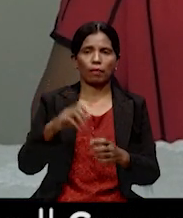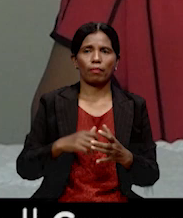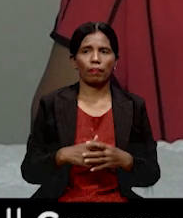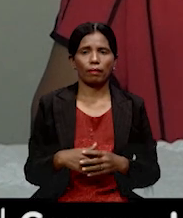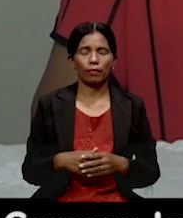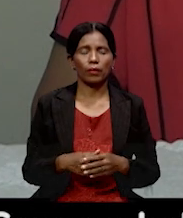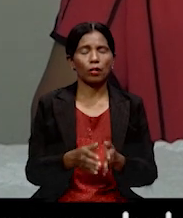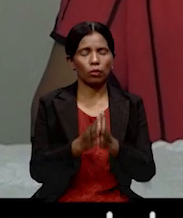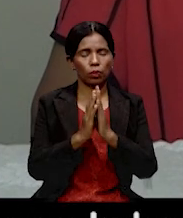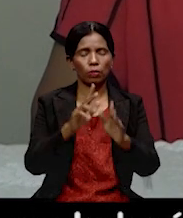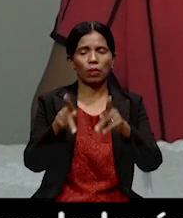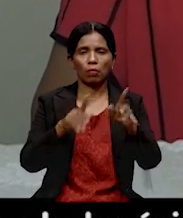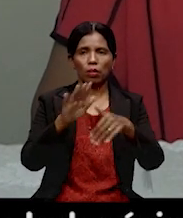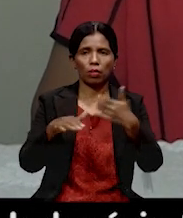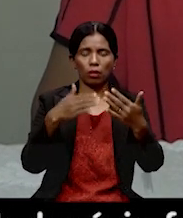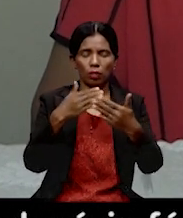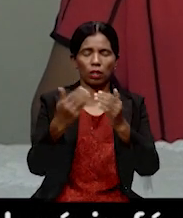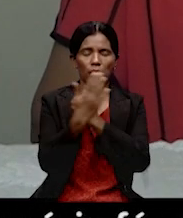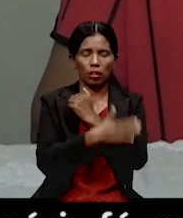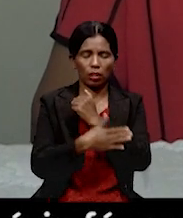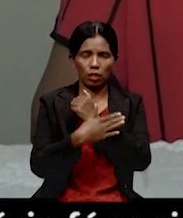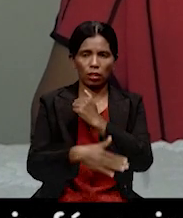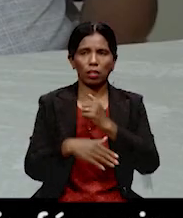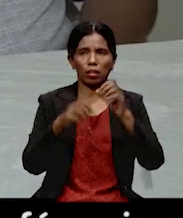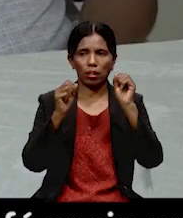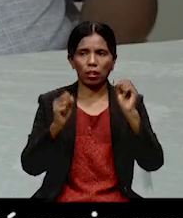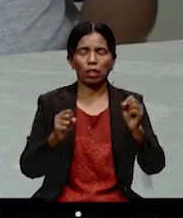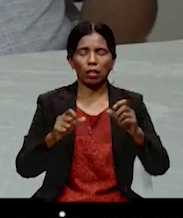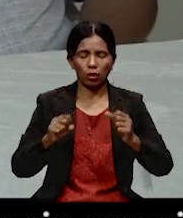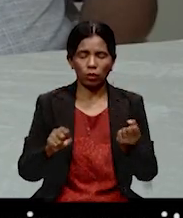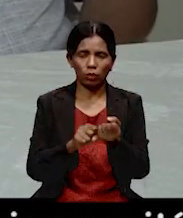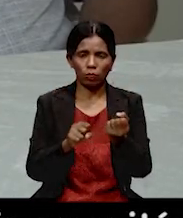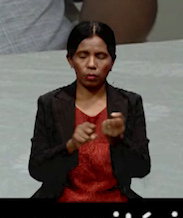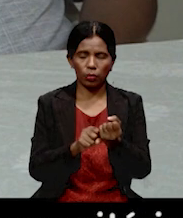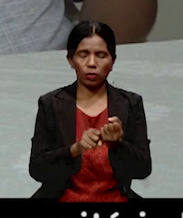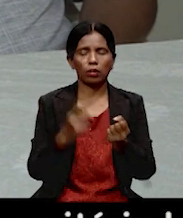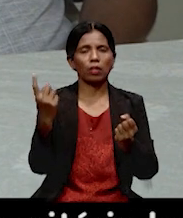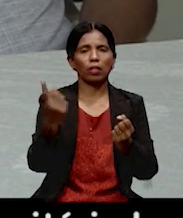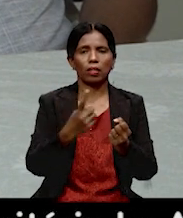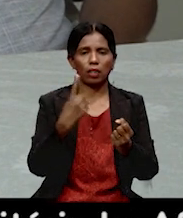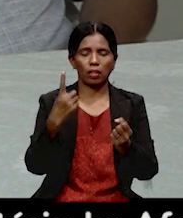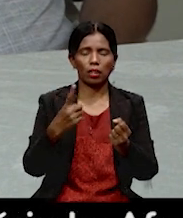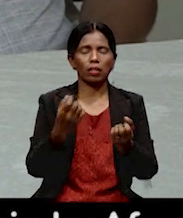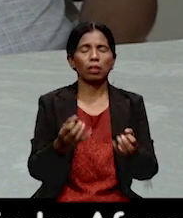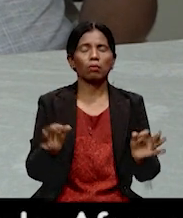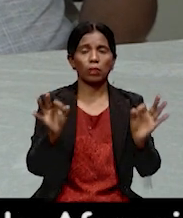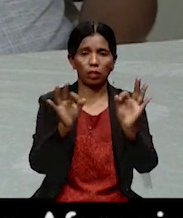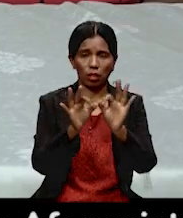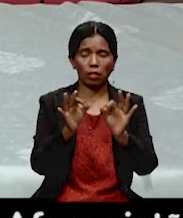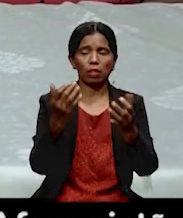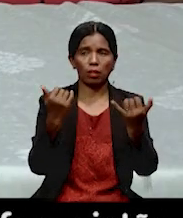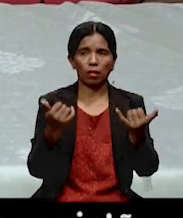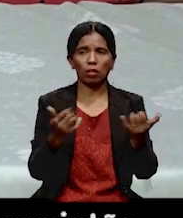ba kongresista sira iha railara no diaspora atu kontribui no fo apoio tomak ba evento importante refere atu